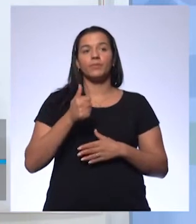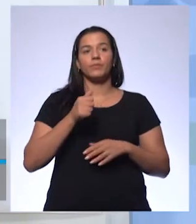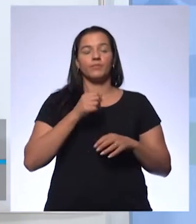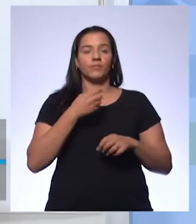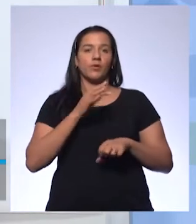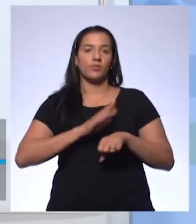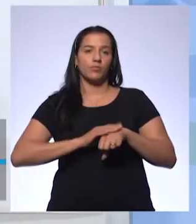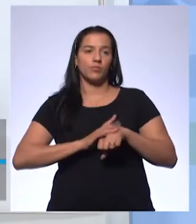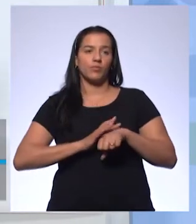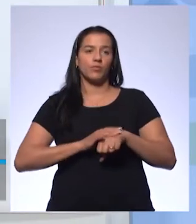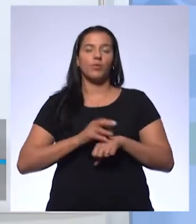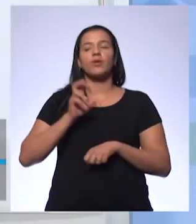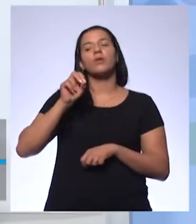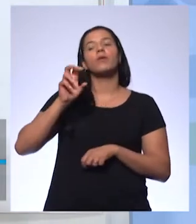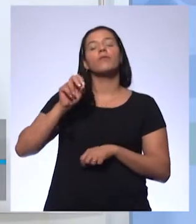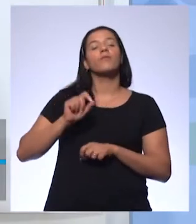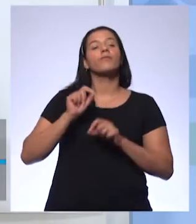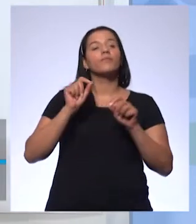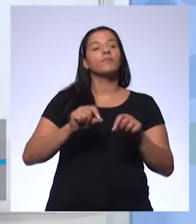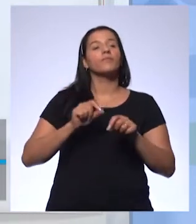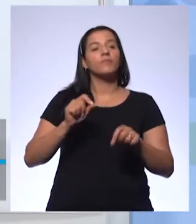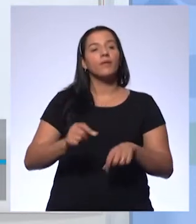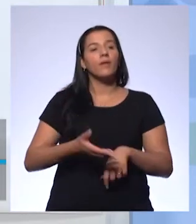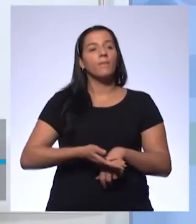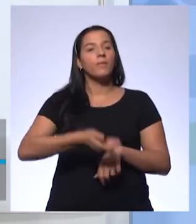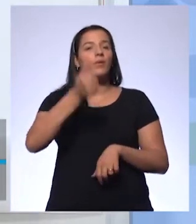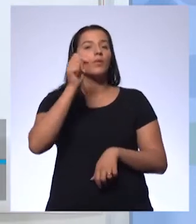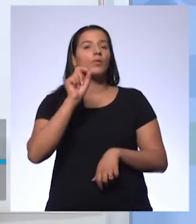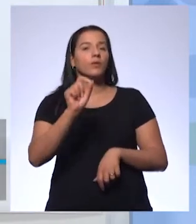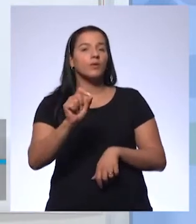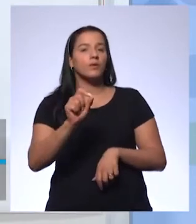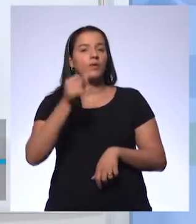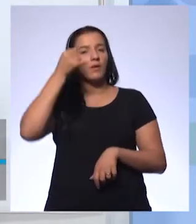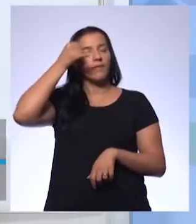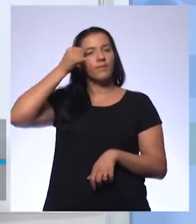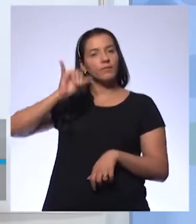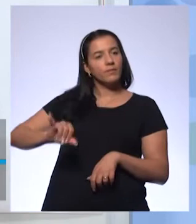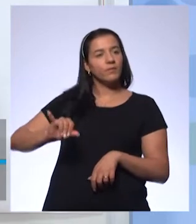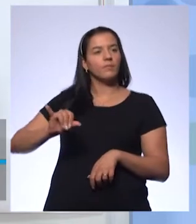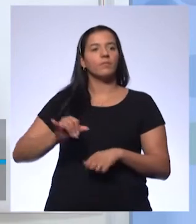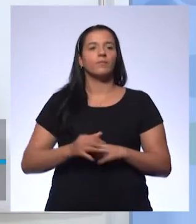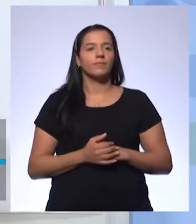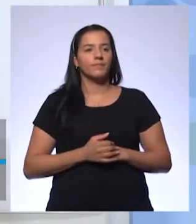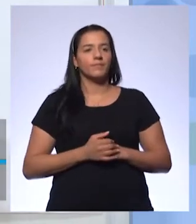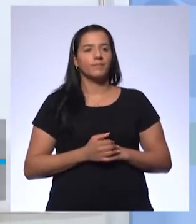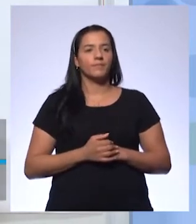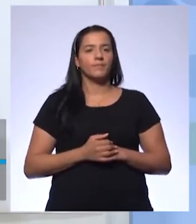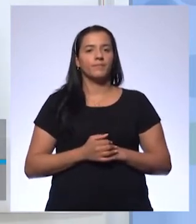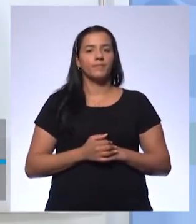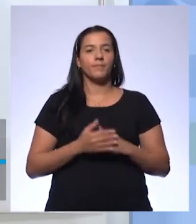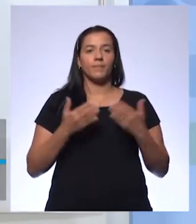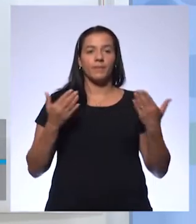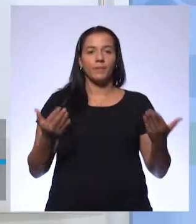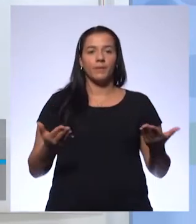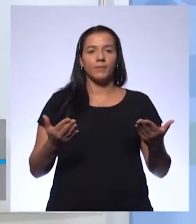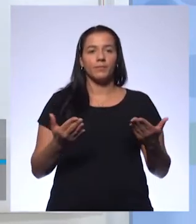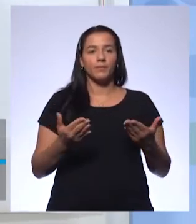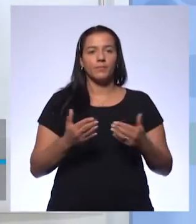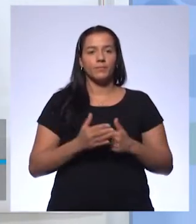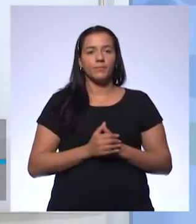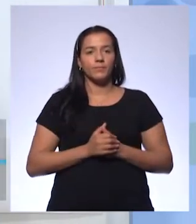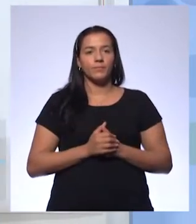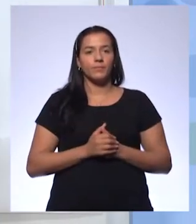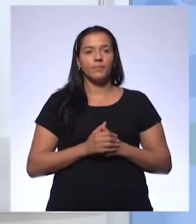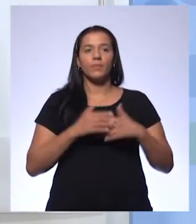né? O que a vovó dizia? Que é melhor prevenir do que remediar, não é isso? Então vamos lá.